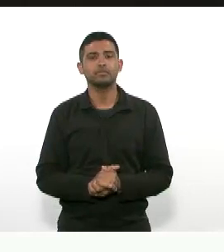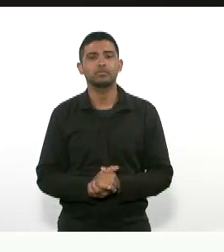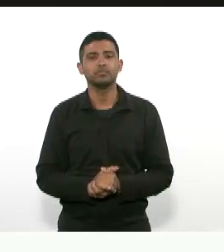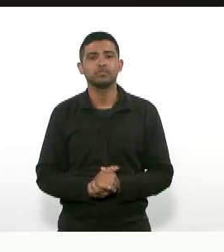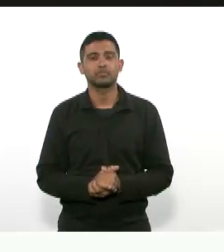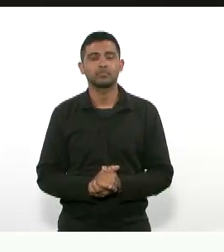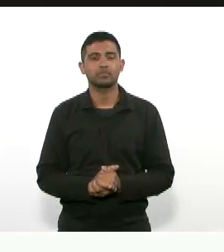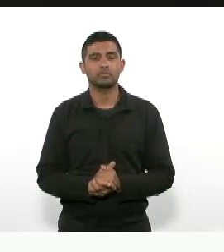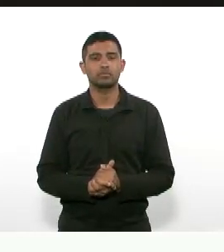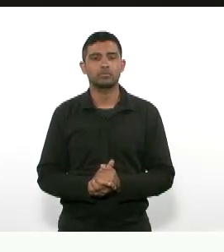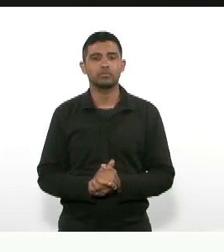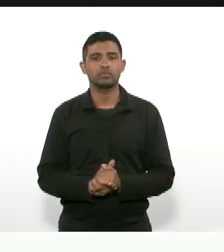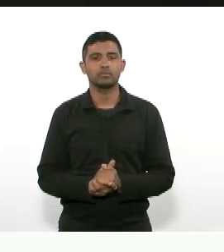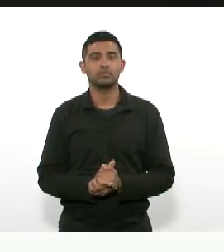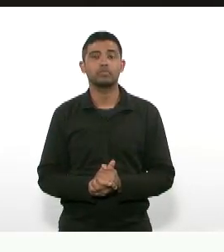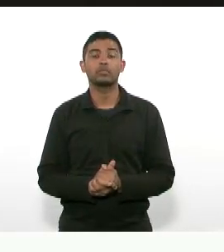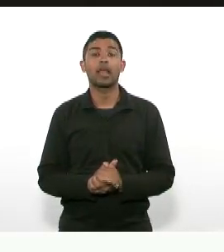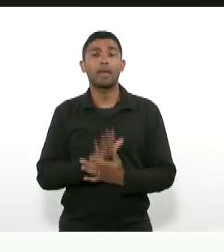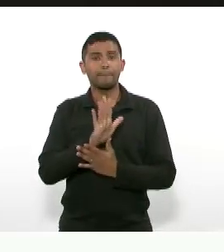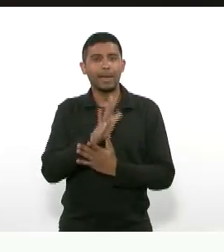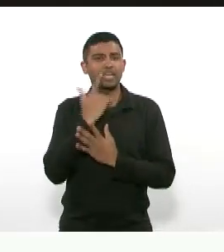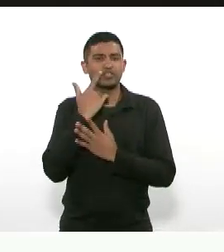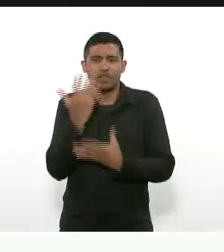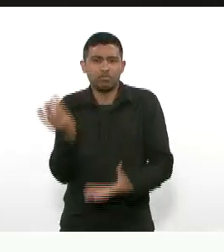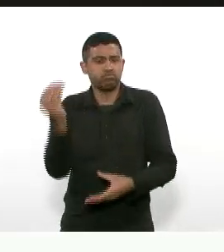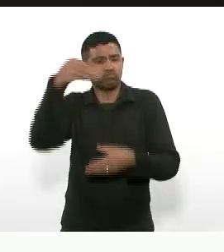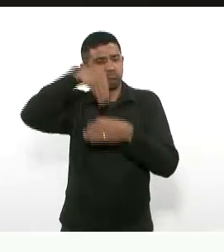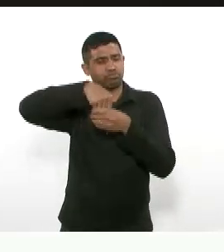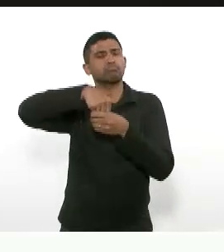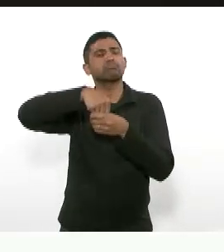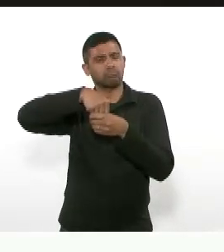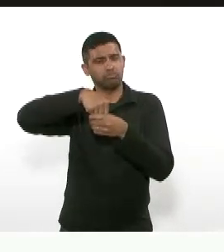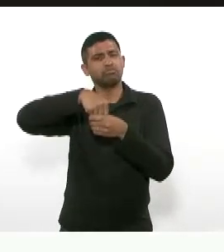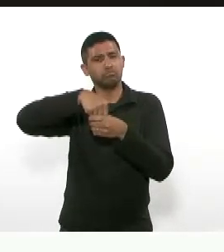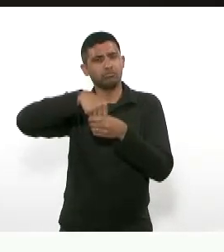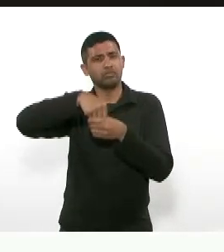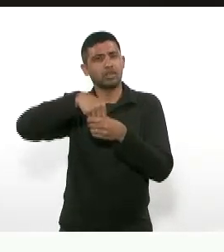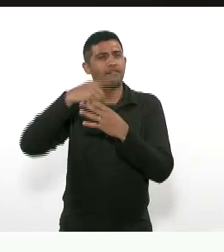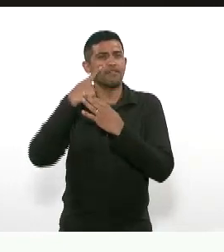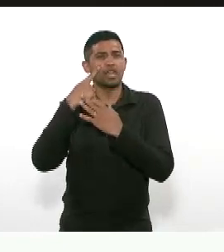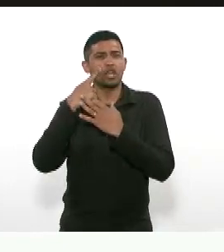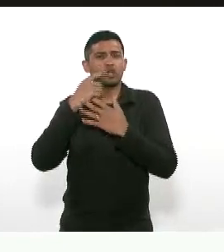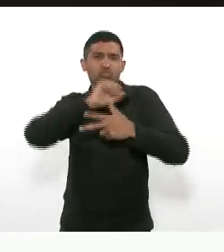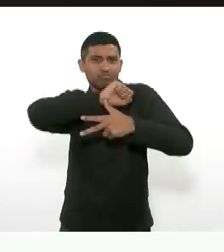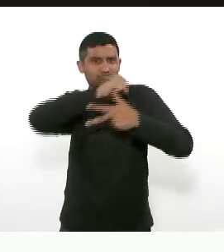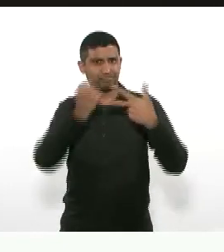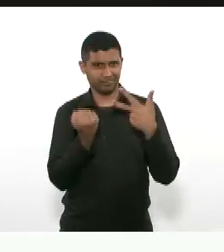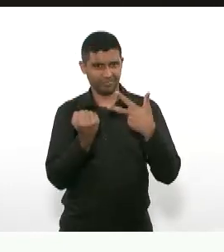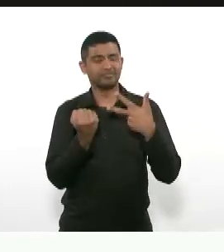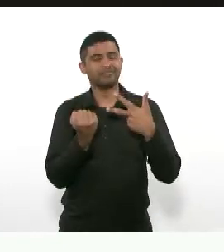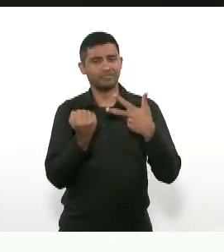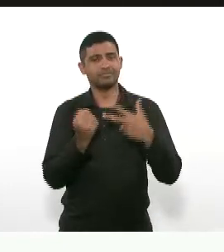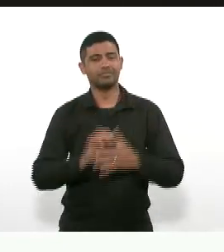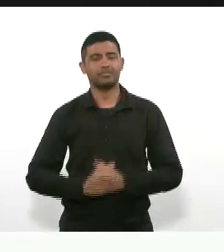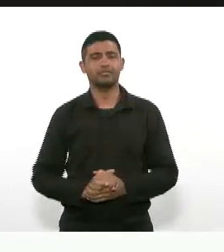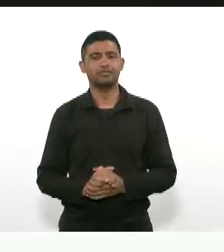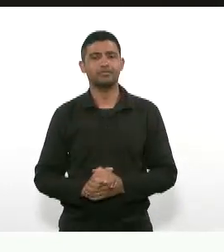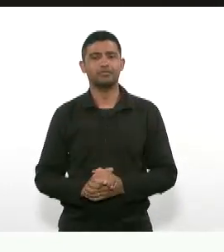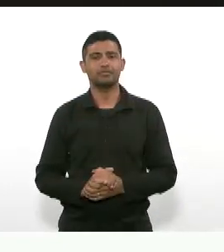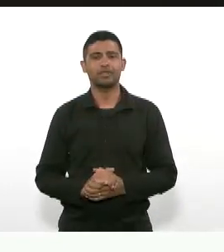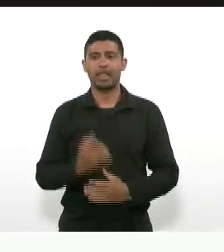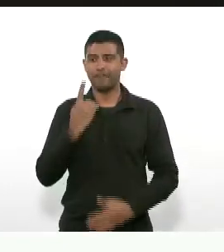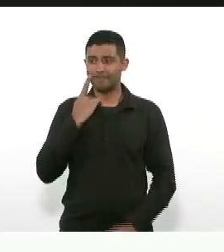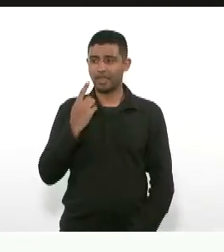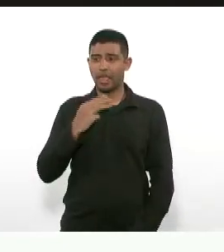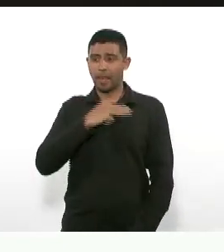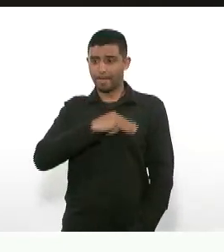E a integração de todos os poderes, né? Que aqui o Ministério